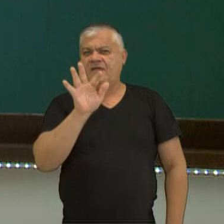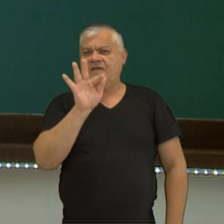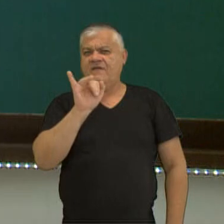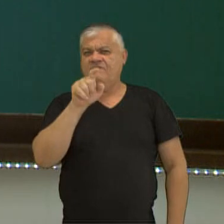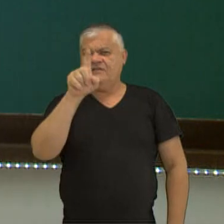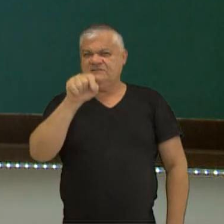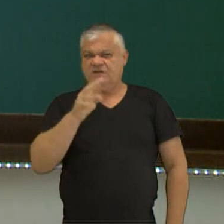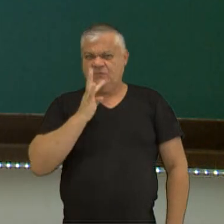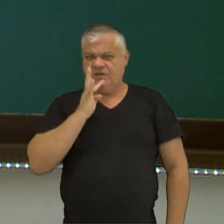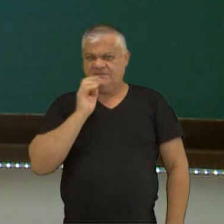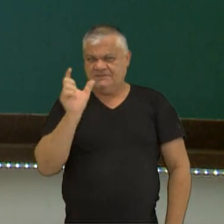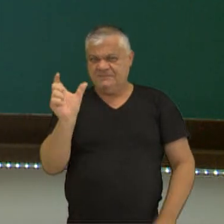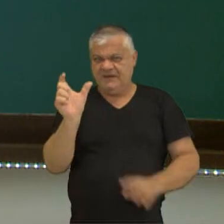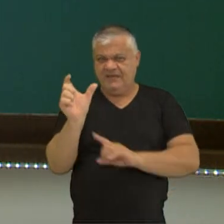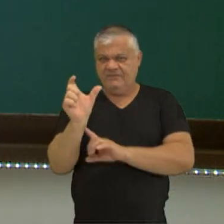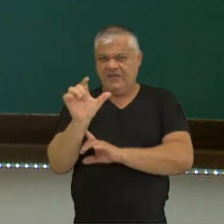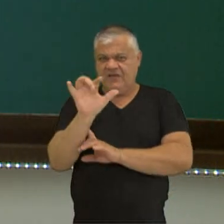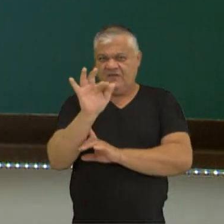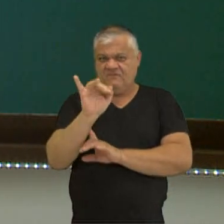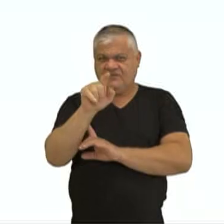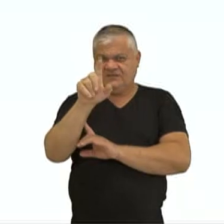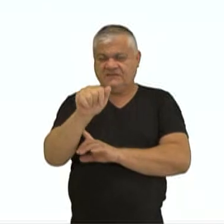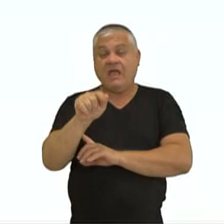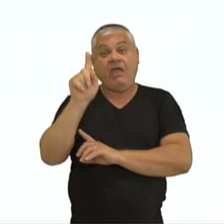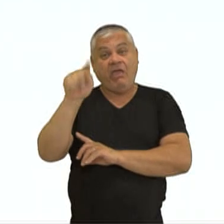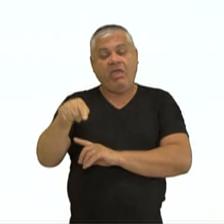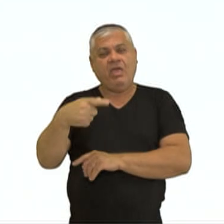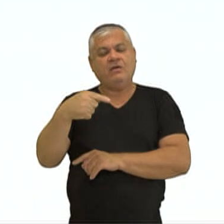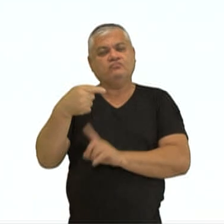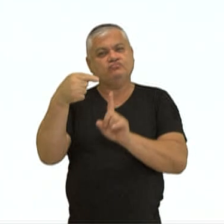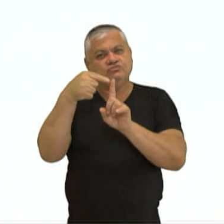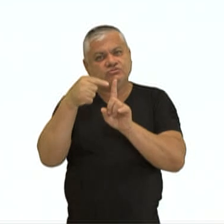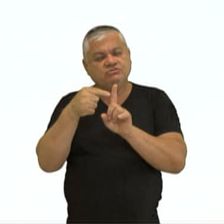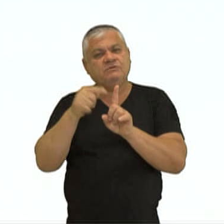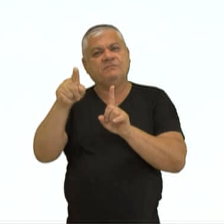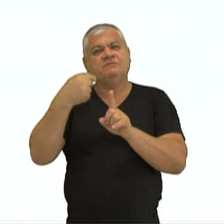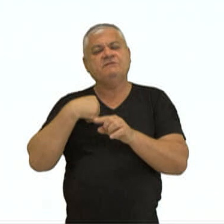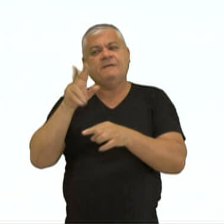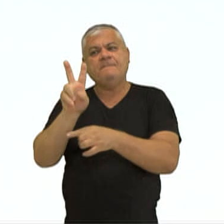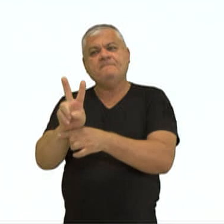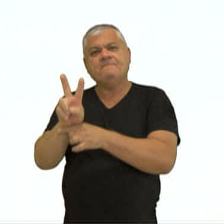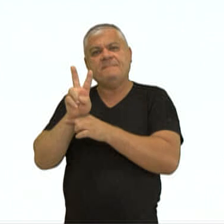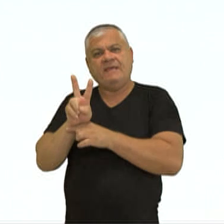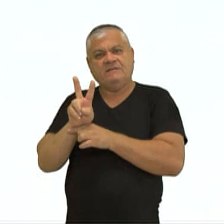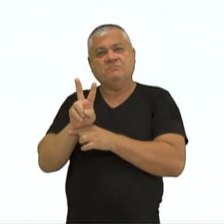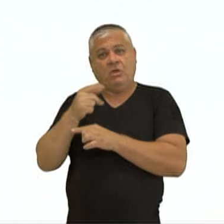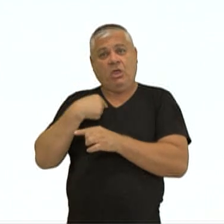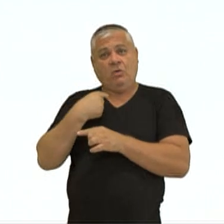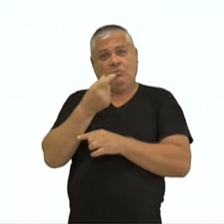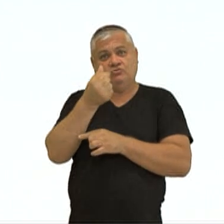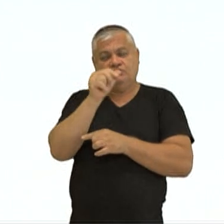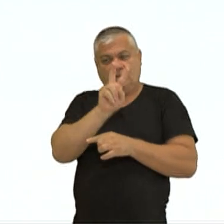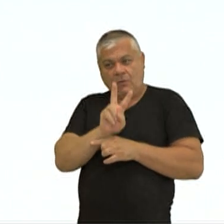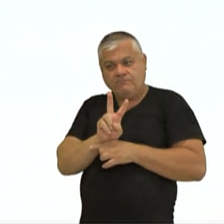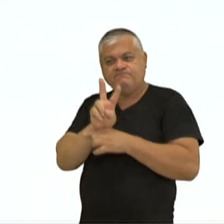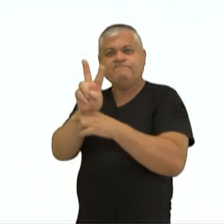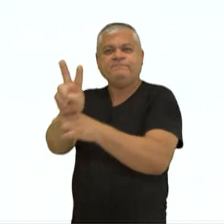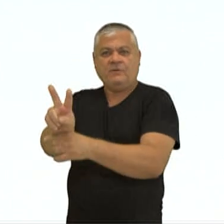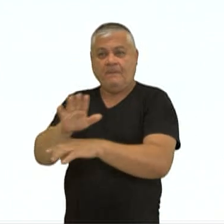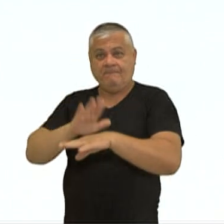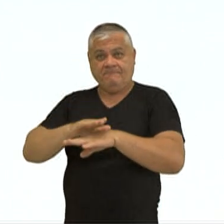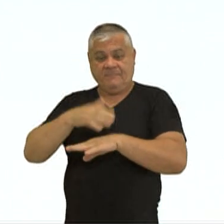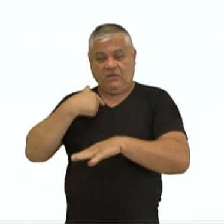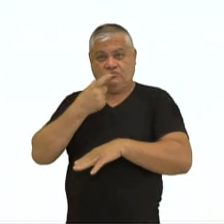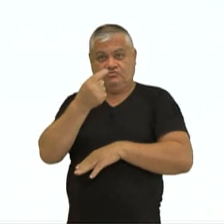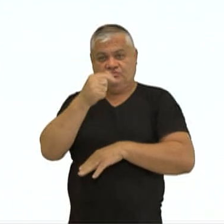renda fixa? Não? Então é uma espécie de um empréstimo que você faz o dinheiro para o banco, tá? Lembra que eu falei que a